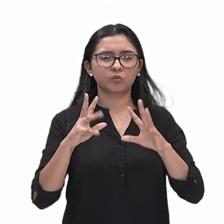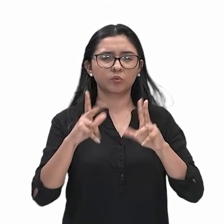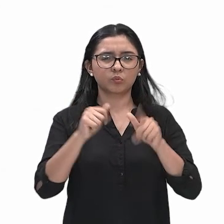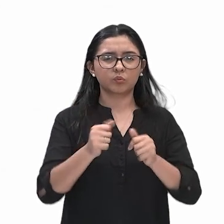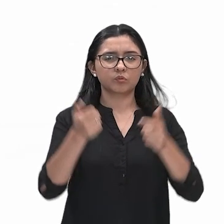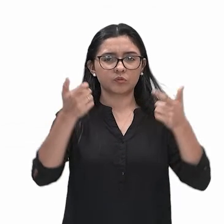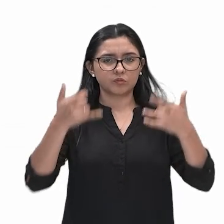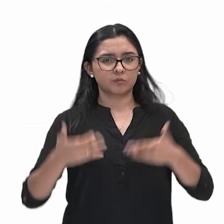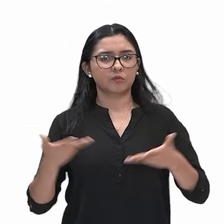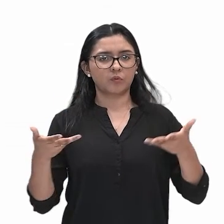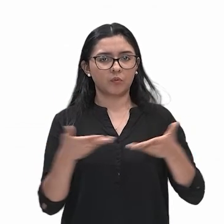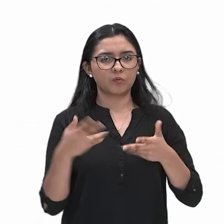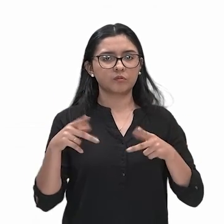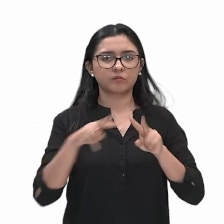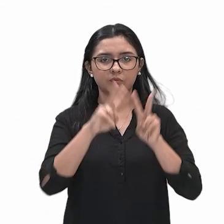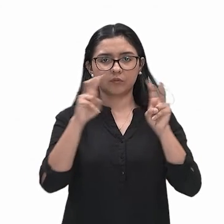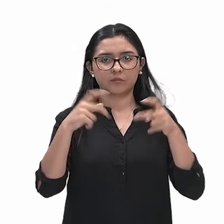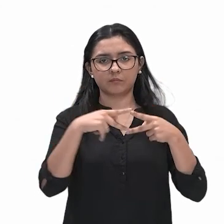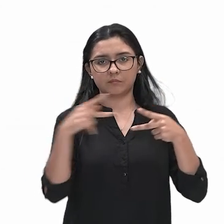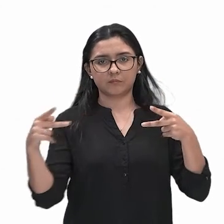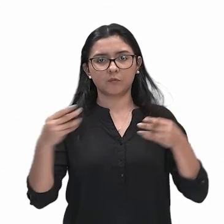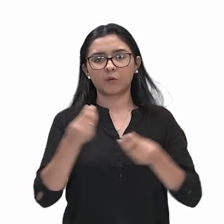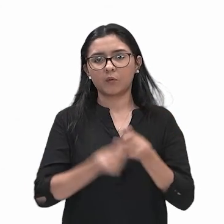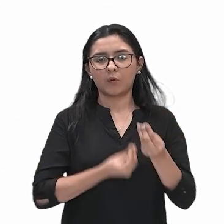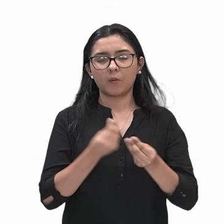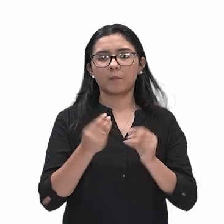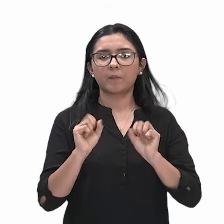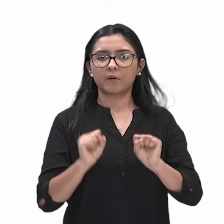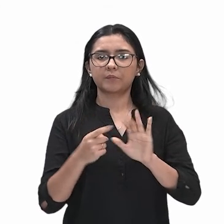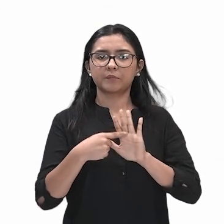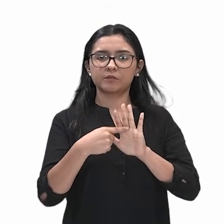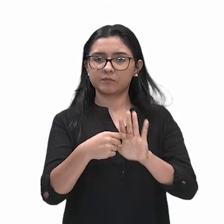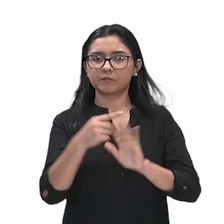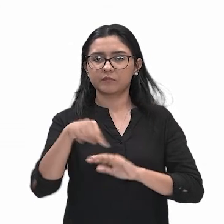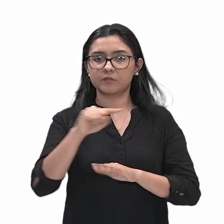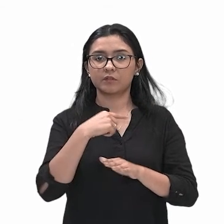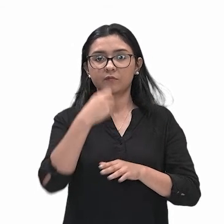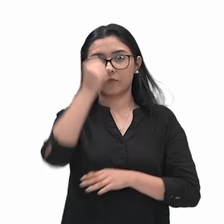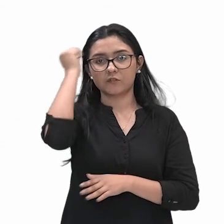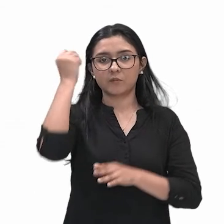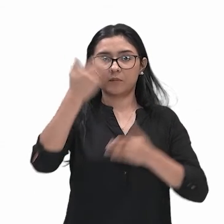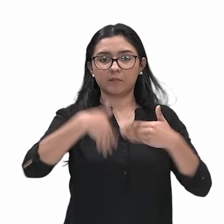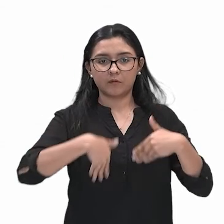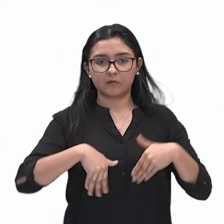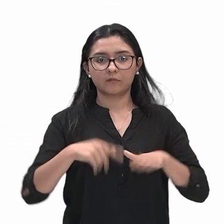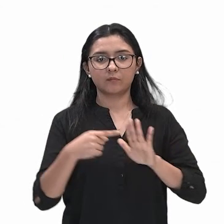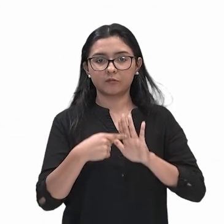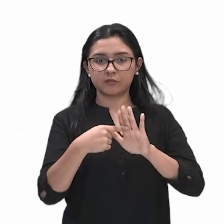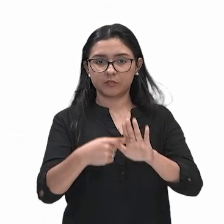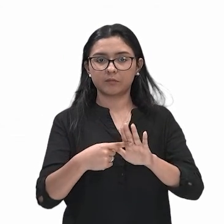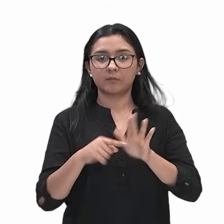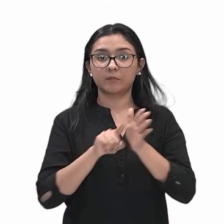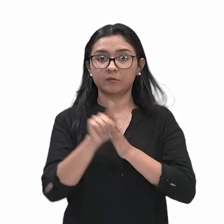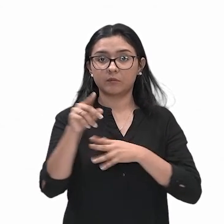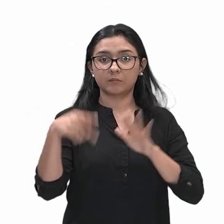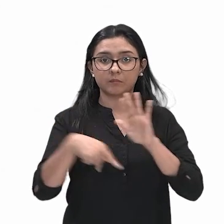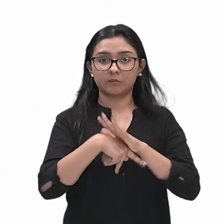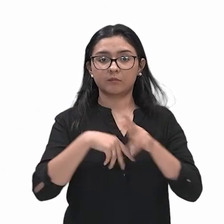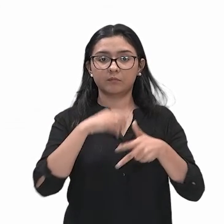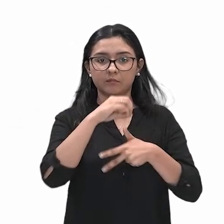das proteínas, como que isso pode ser apresentado para vocês nos vestibulares. E eu trouxe uma questão do Enem. Na década